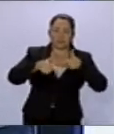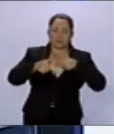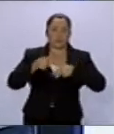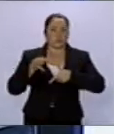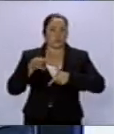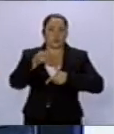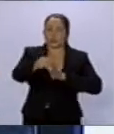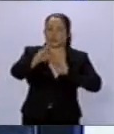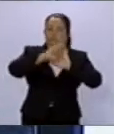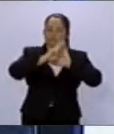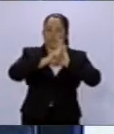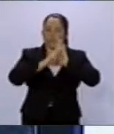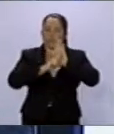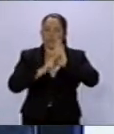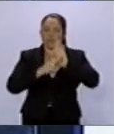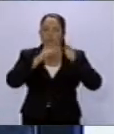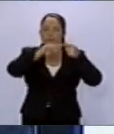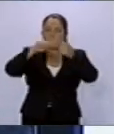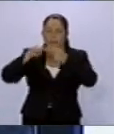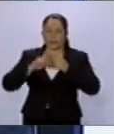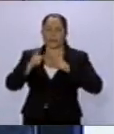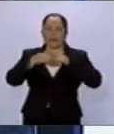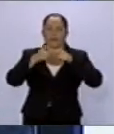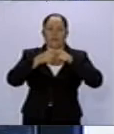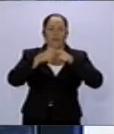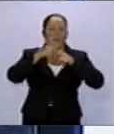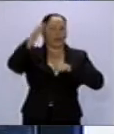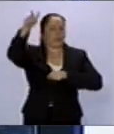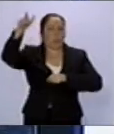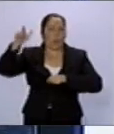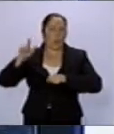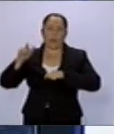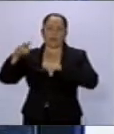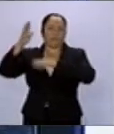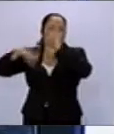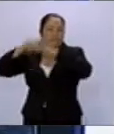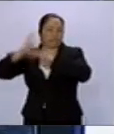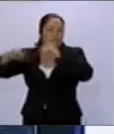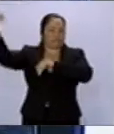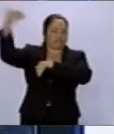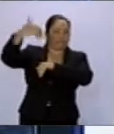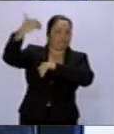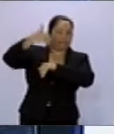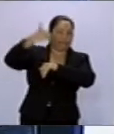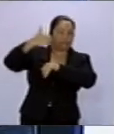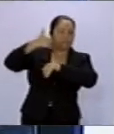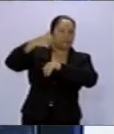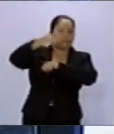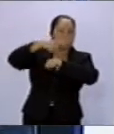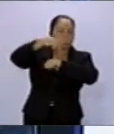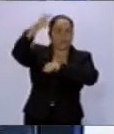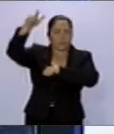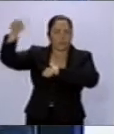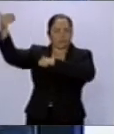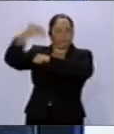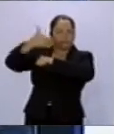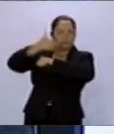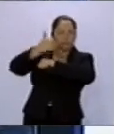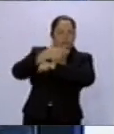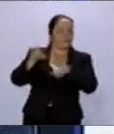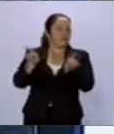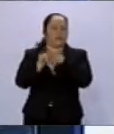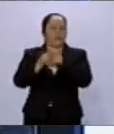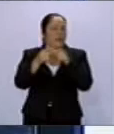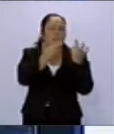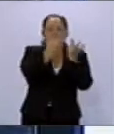que são estabelecidas pelos médicos brasileiros estão estabelecidos pelos estrangeiros dentro do patamar de remuneração aos aspectos da especialização aos aspectos da atividade